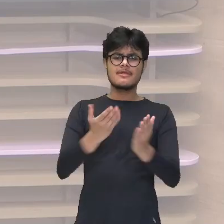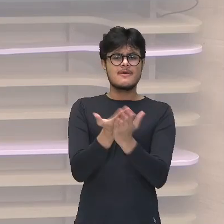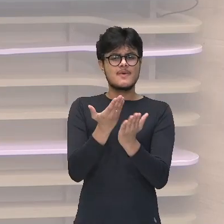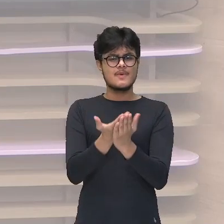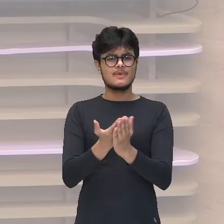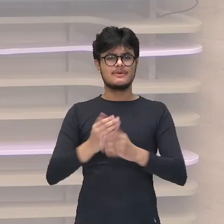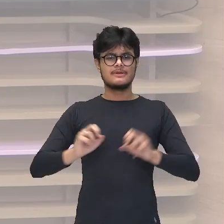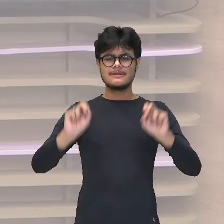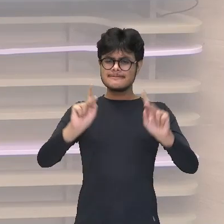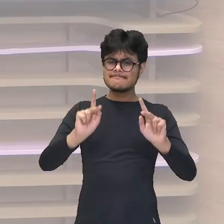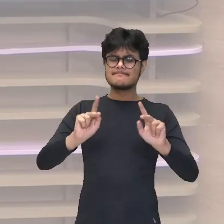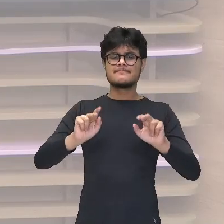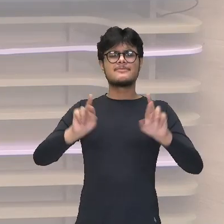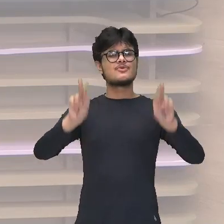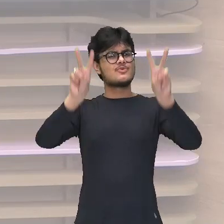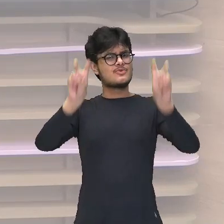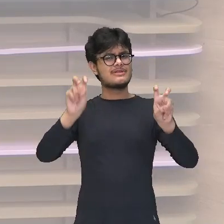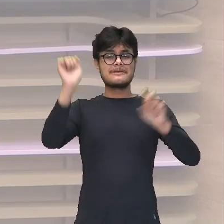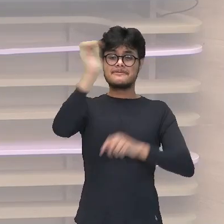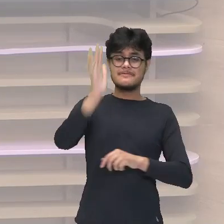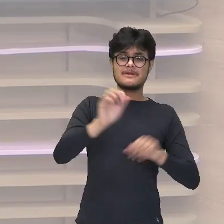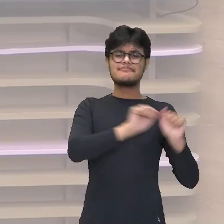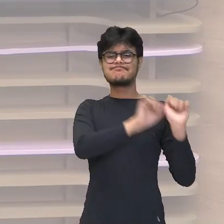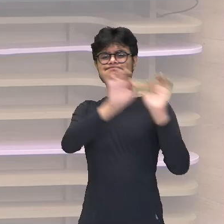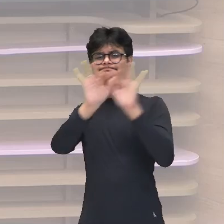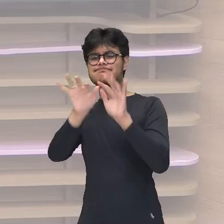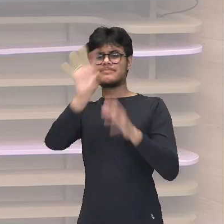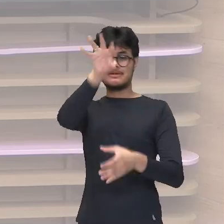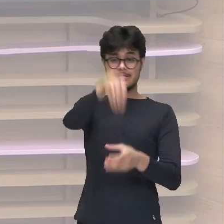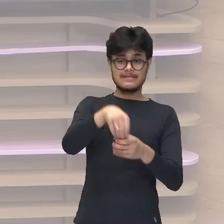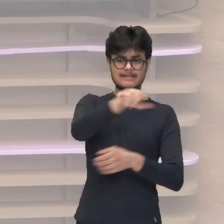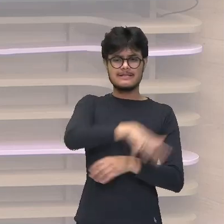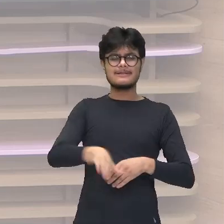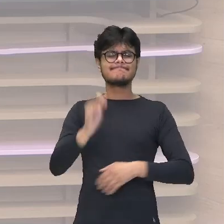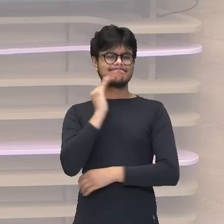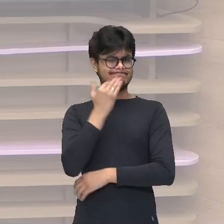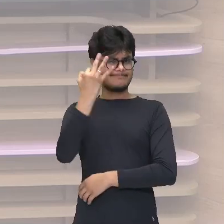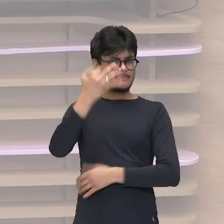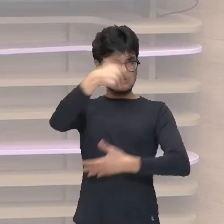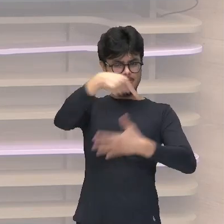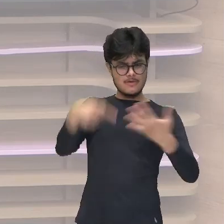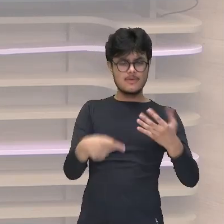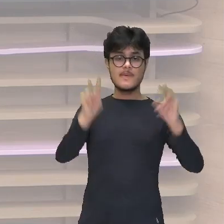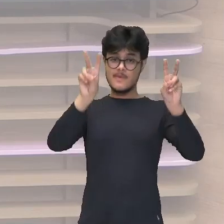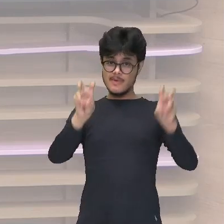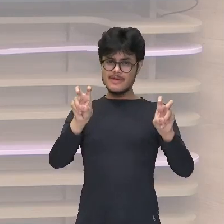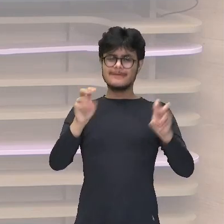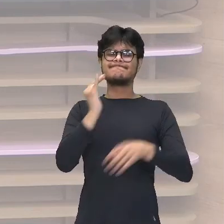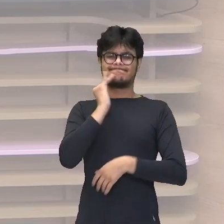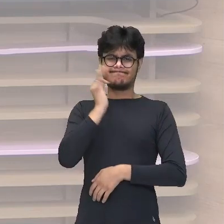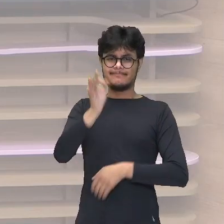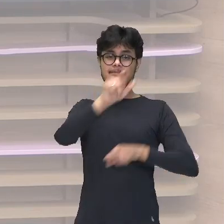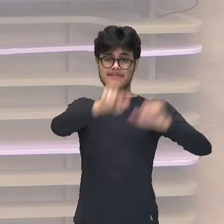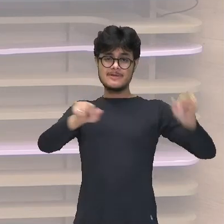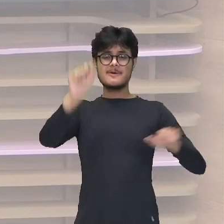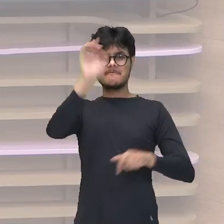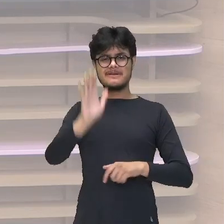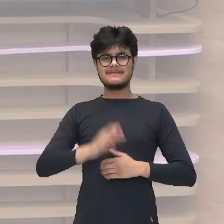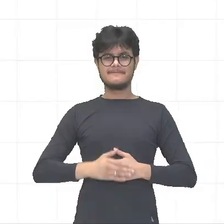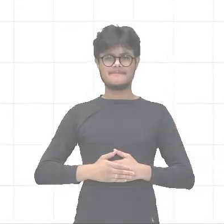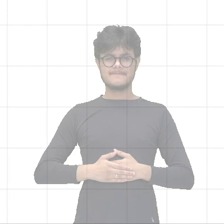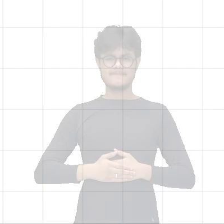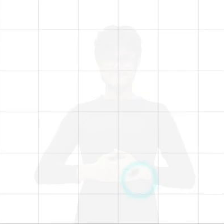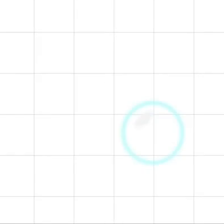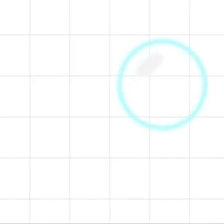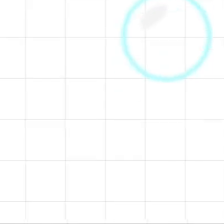a nossa aula falando um pouco desses fluxos migratórios para a gente entender um pouco mais da população brasileira.